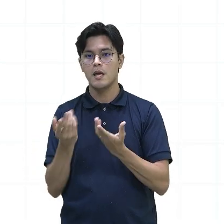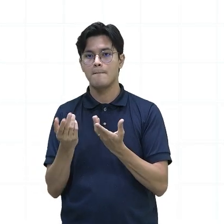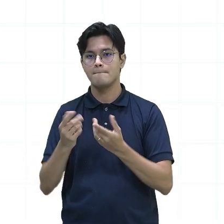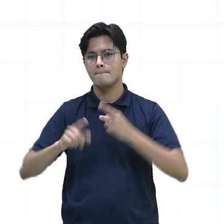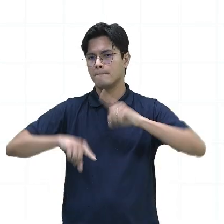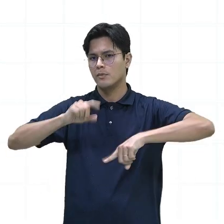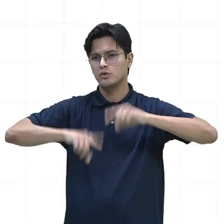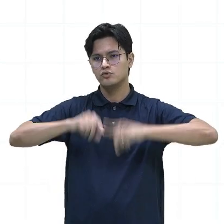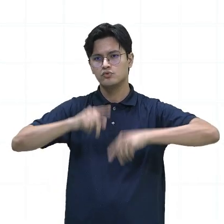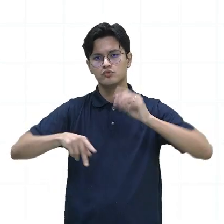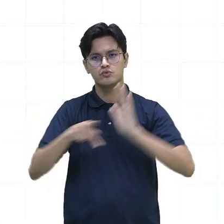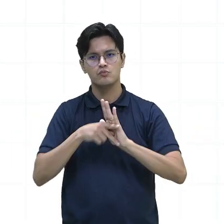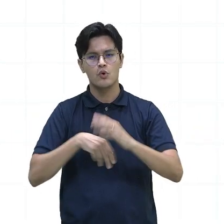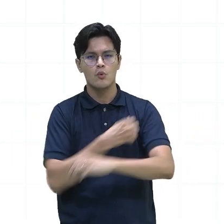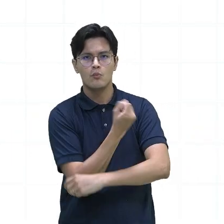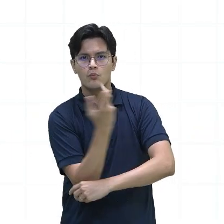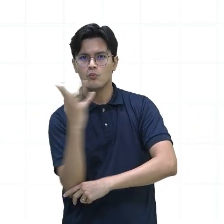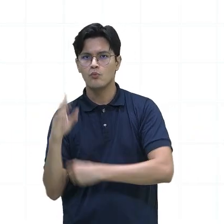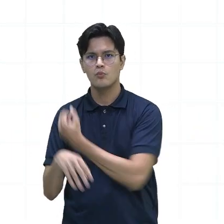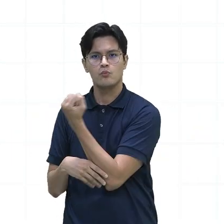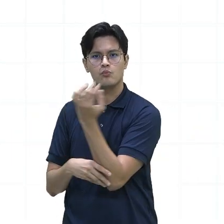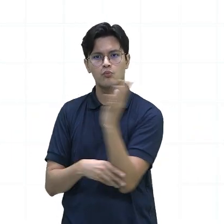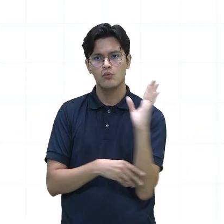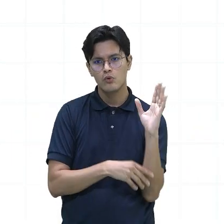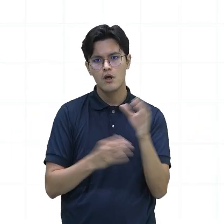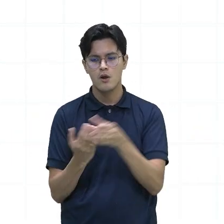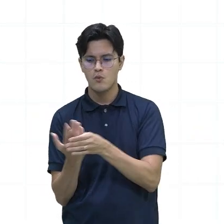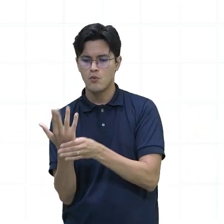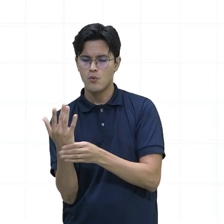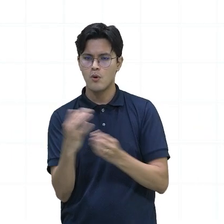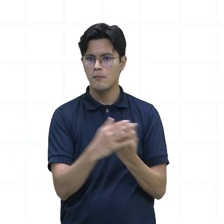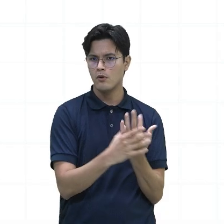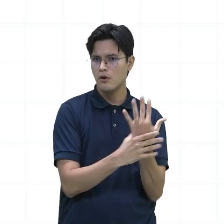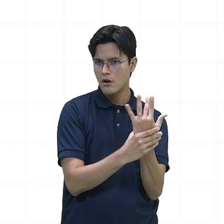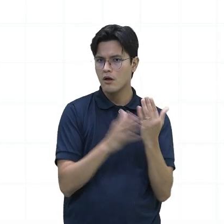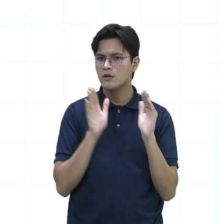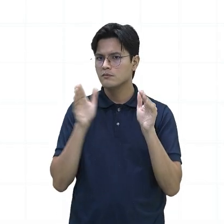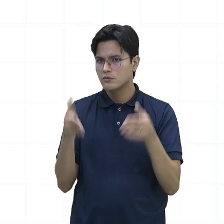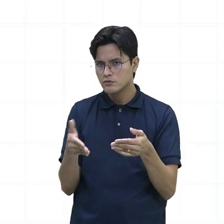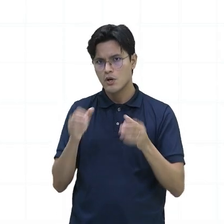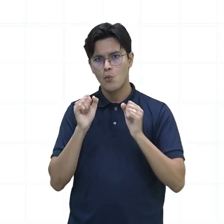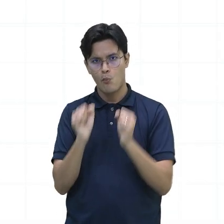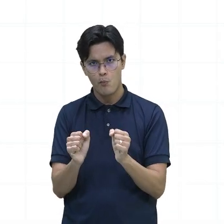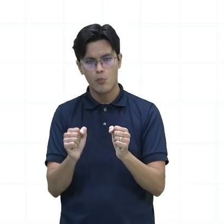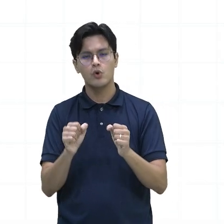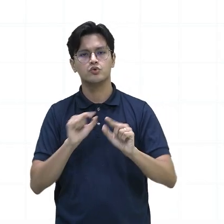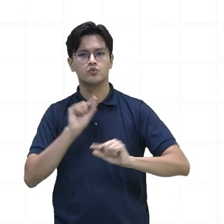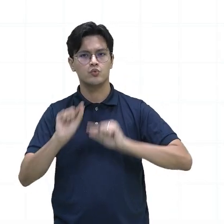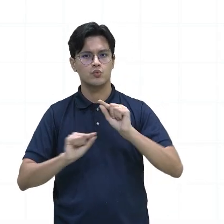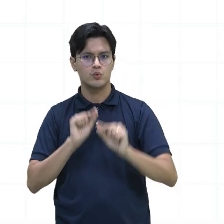madeireiros, em especial as plantas medicinais, eles podem sim se tornar, né,